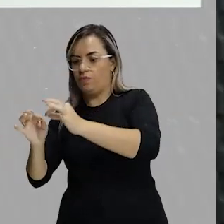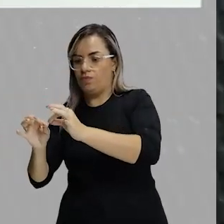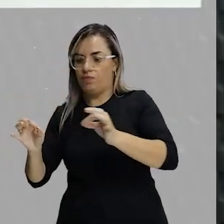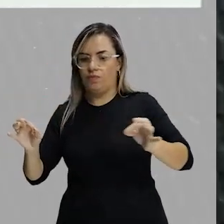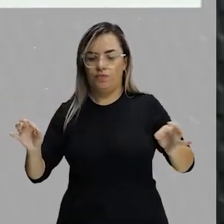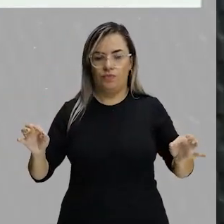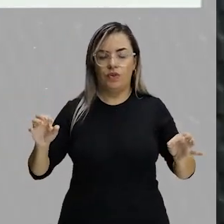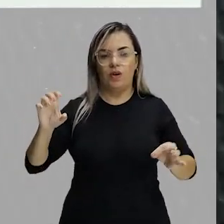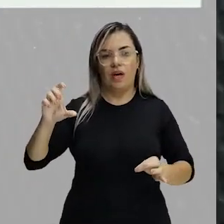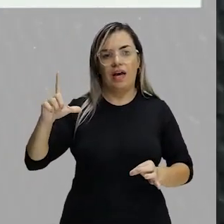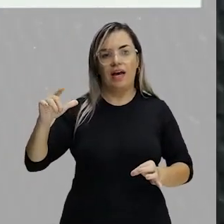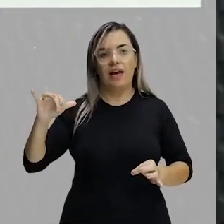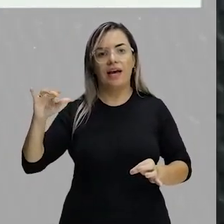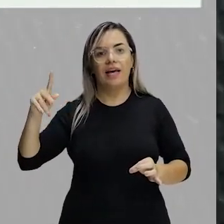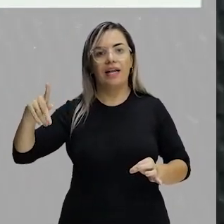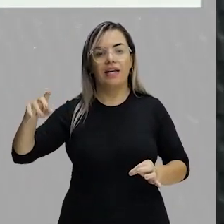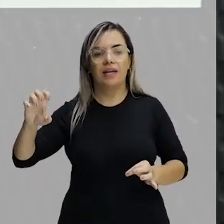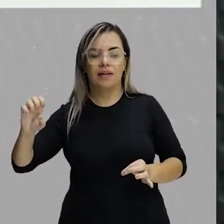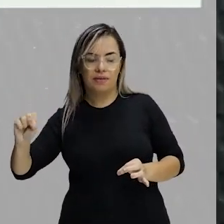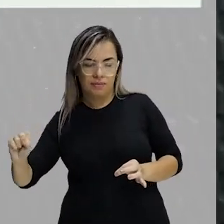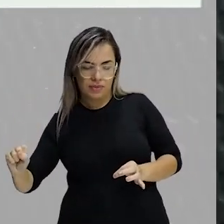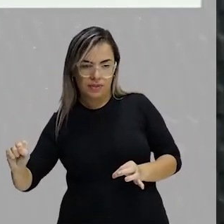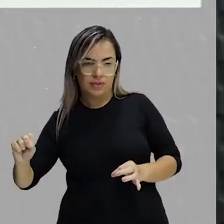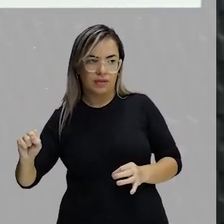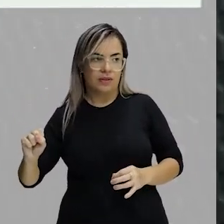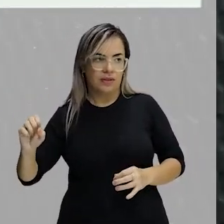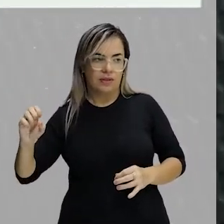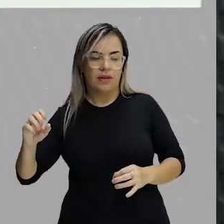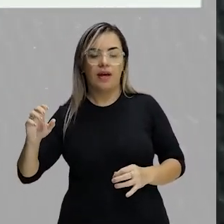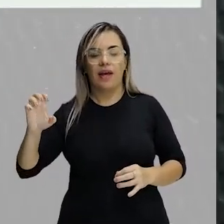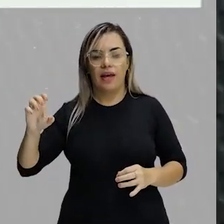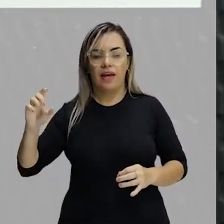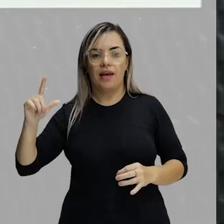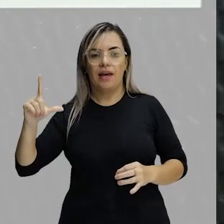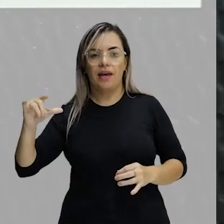elipse. E olha só, e através dessa característica,